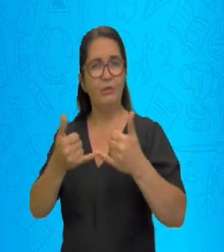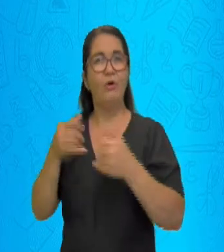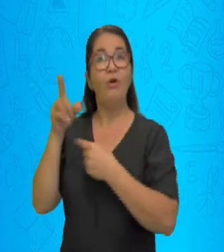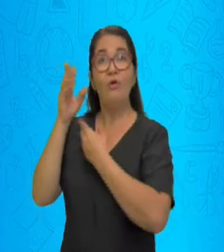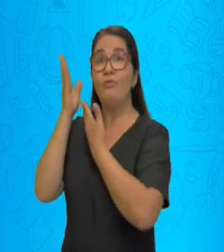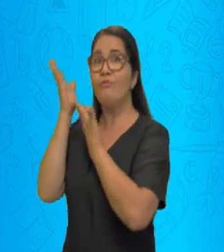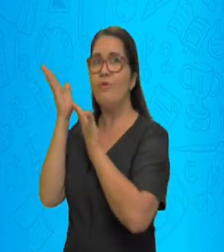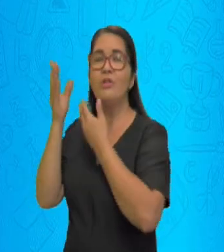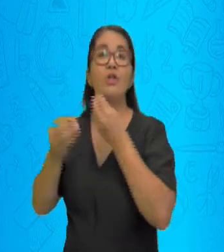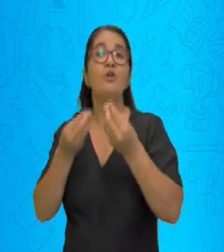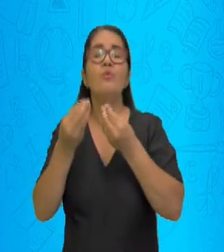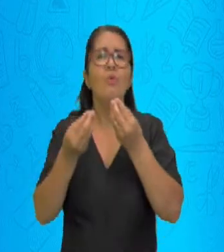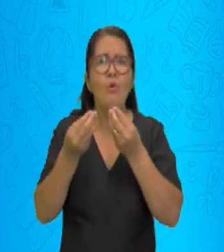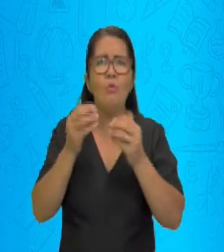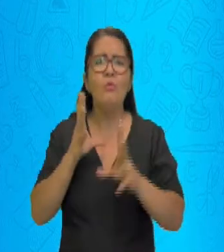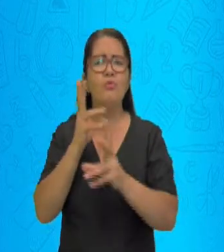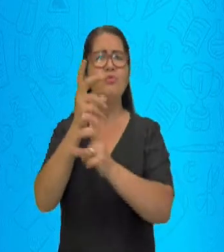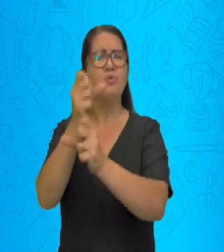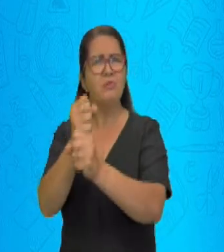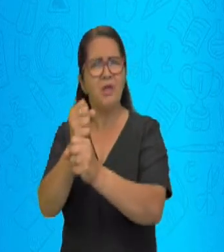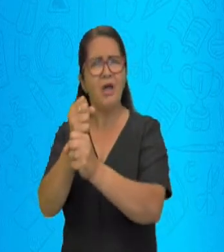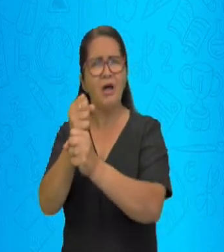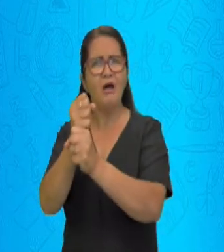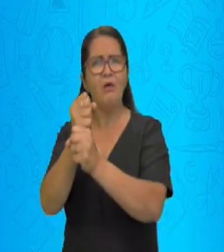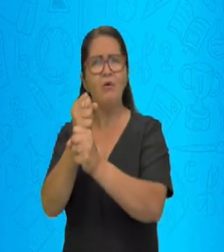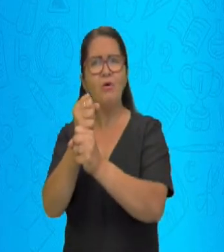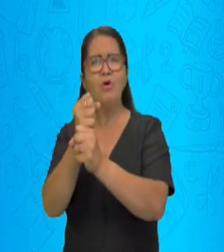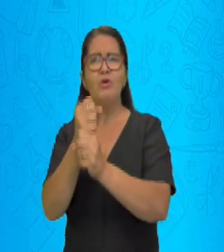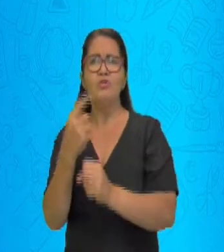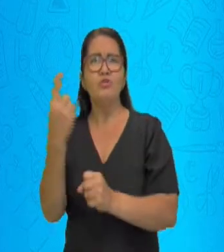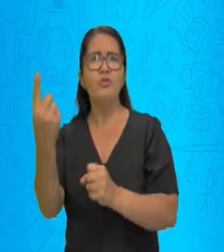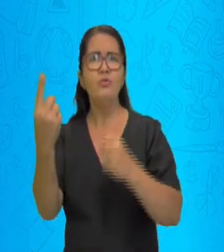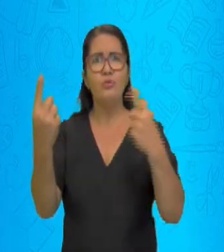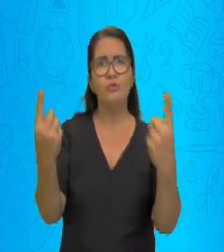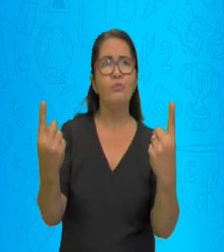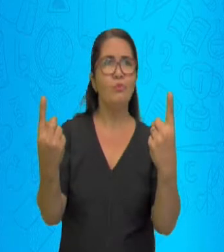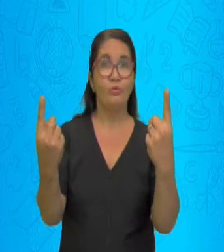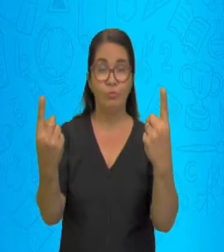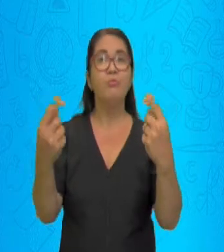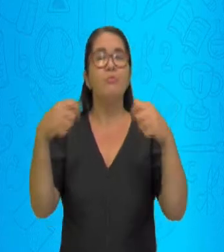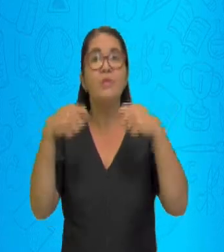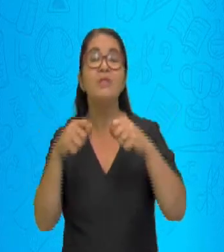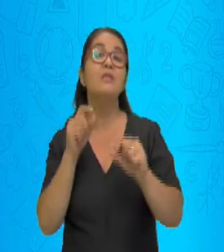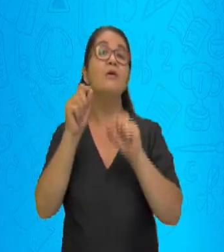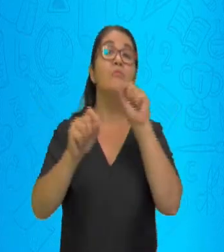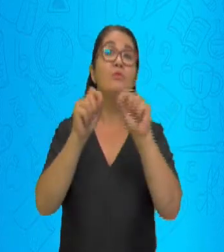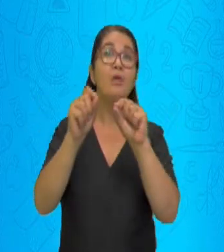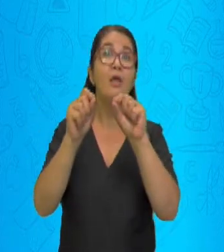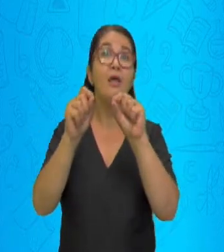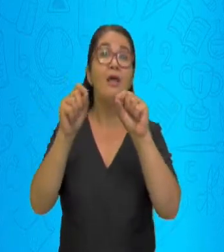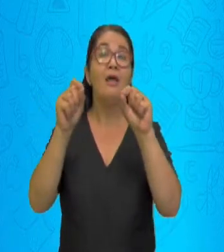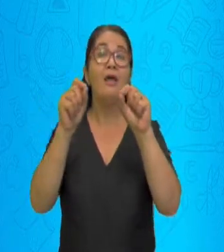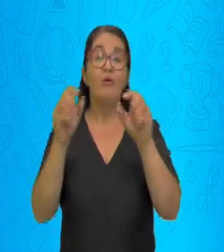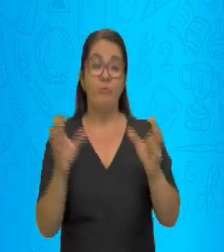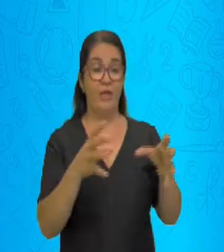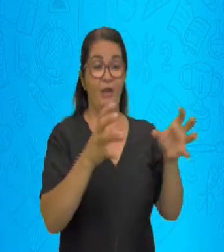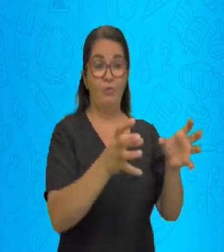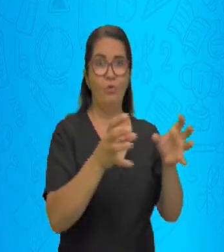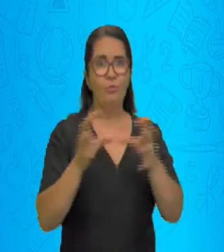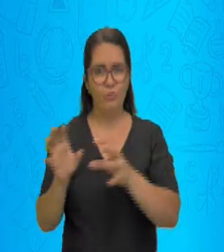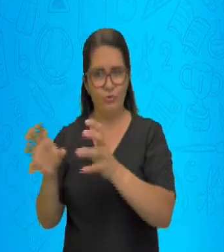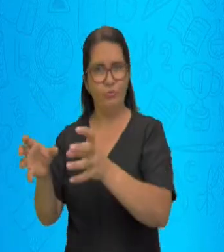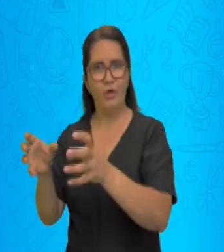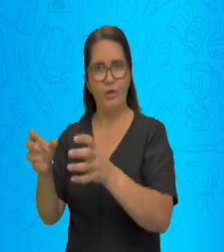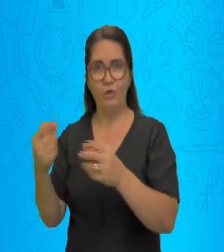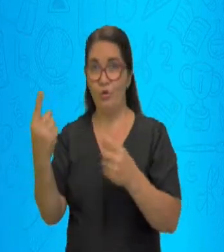e o outro tem, nós precisamos fazer o quê? O agrupamento dessas bolas de gude. Então, se eu juntar, se